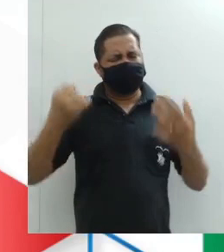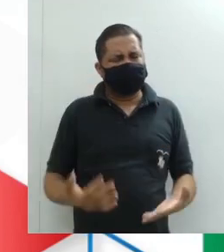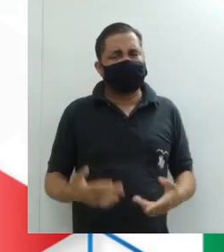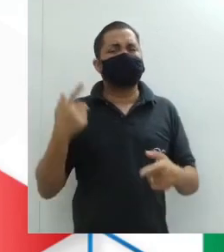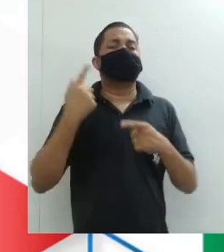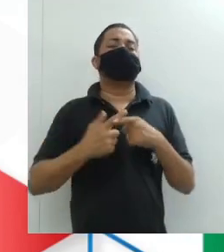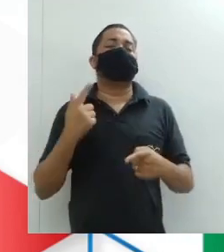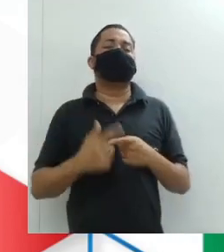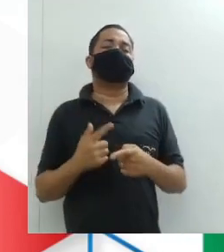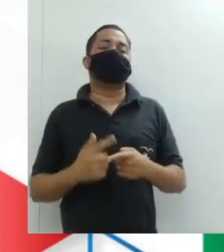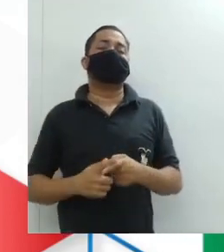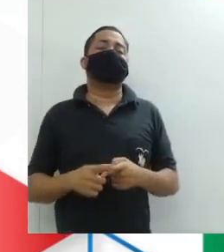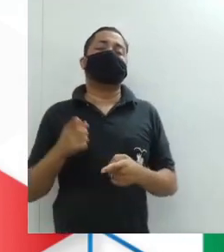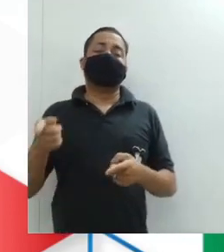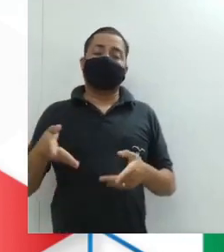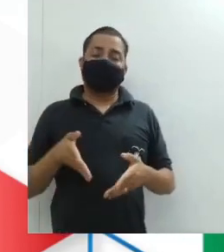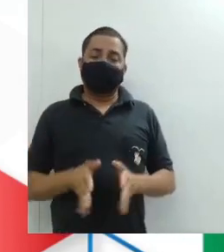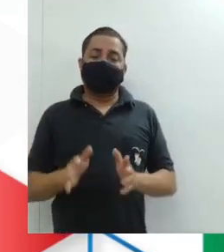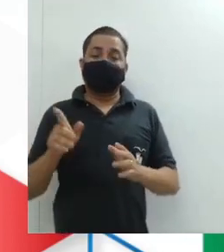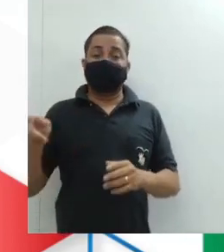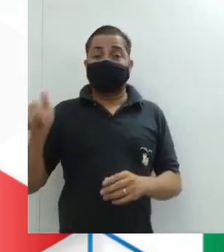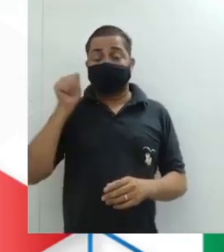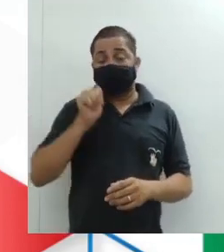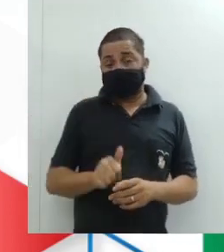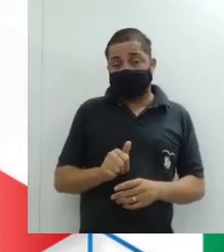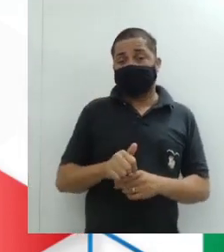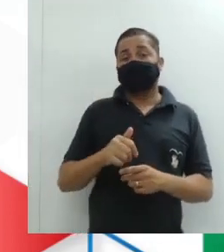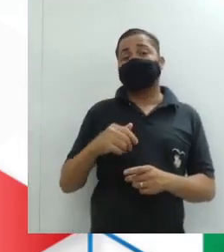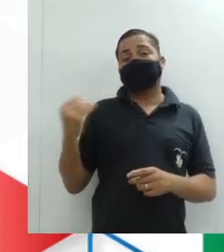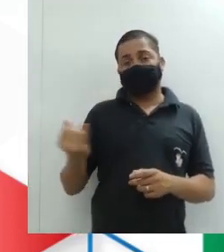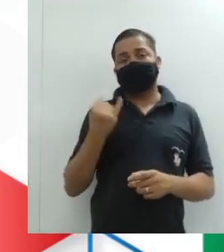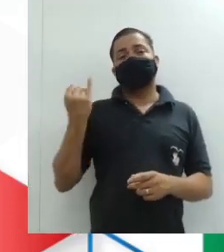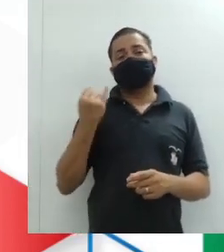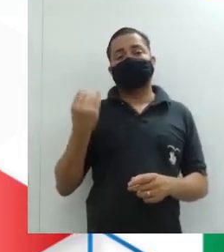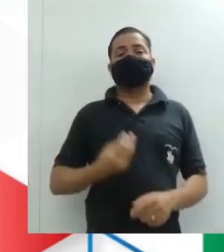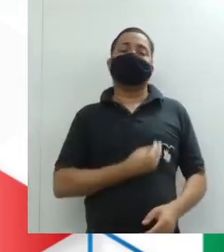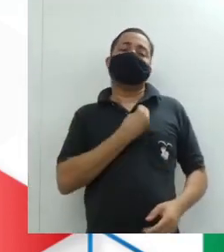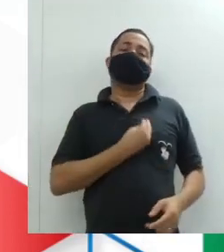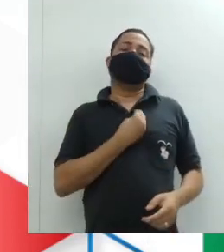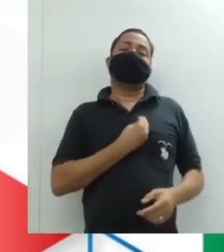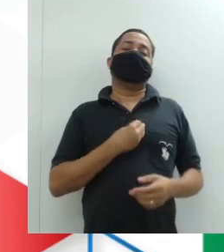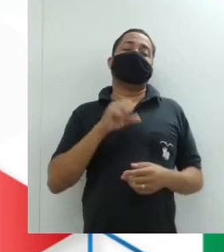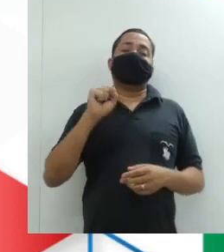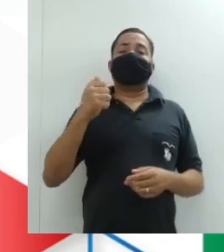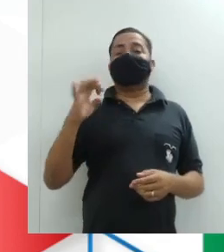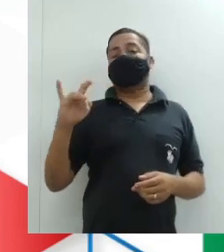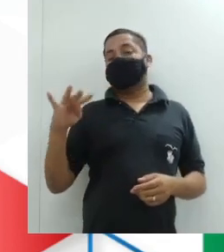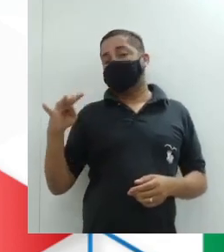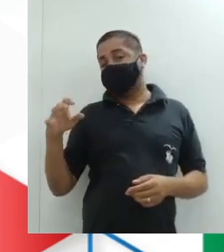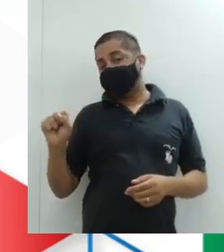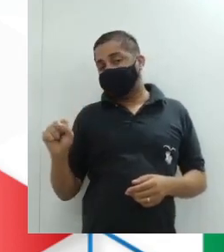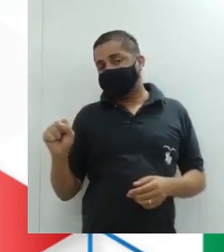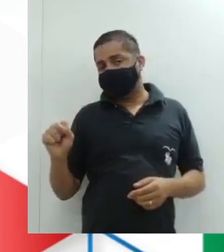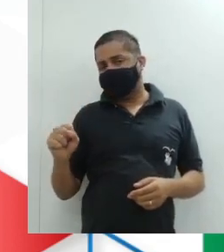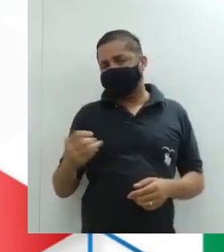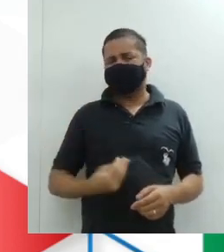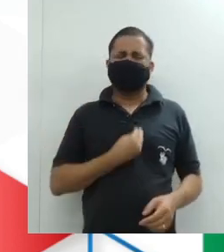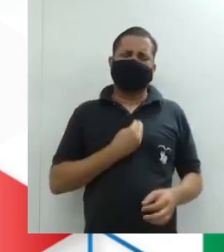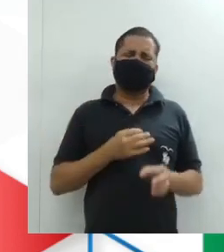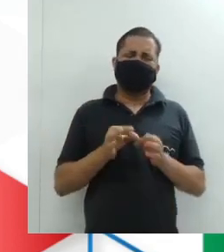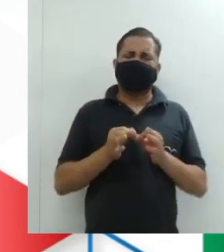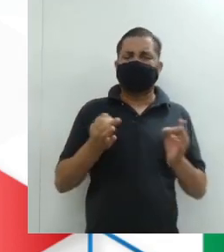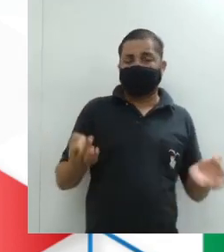por que essa questão da parteira é tão importante na vida de Sócrates. Sócrates vivia uma vida humilde